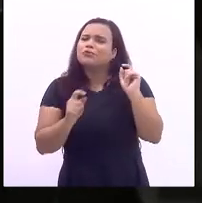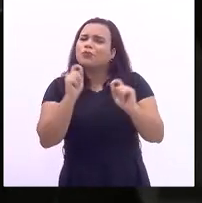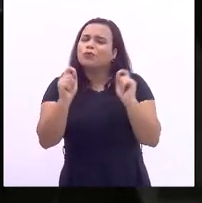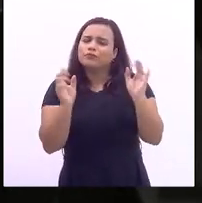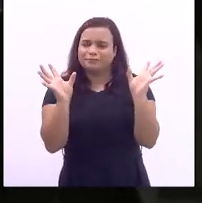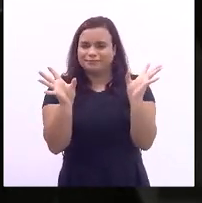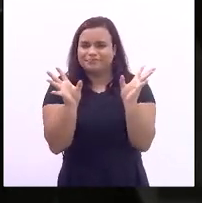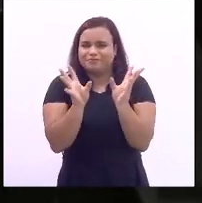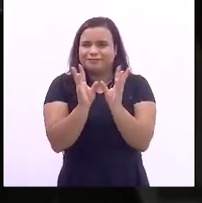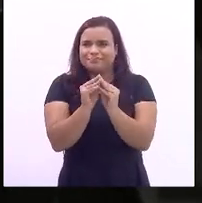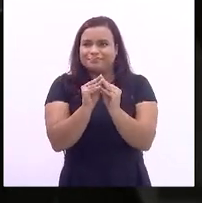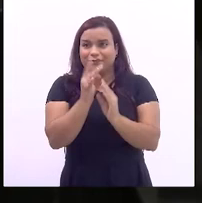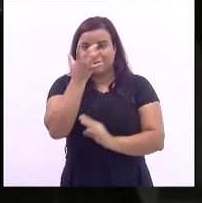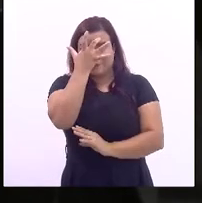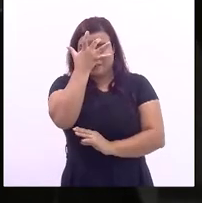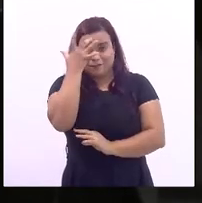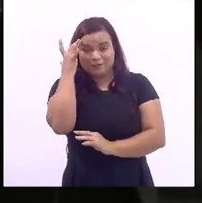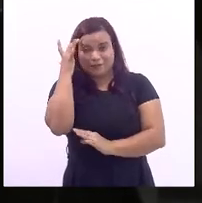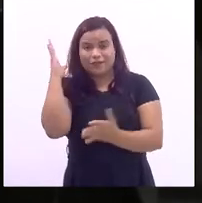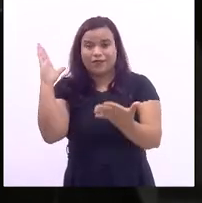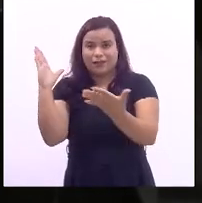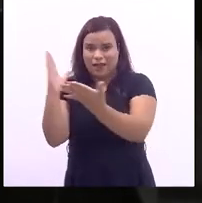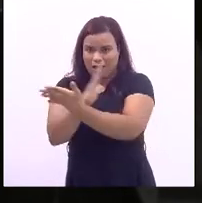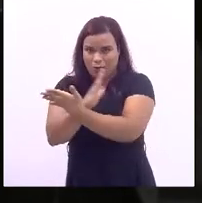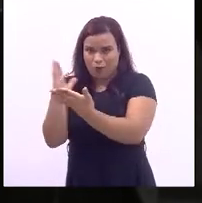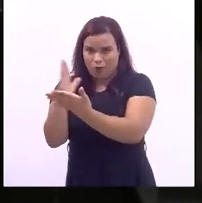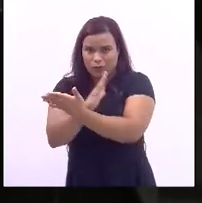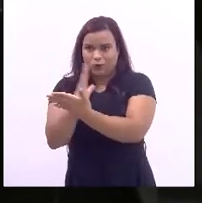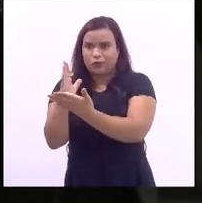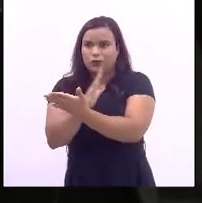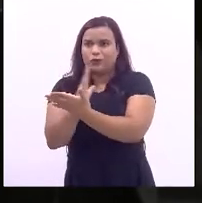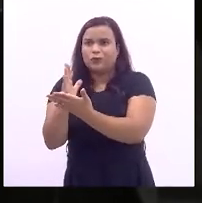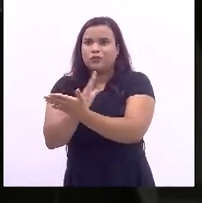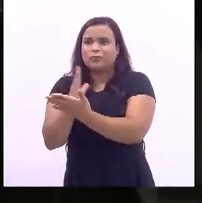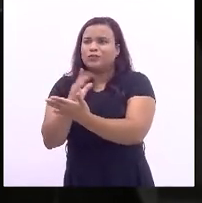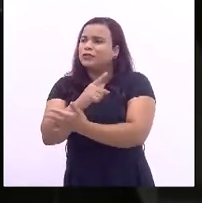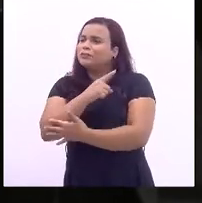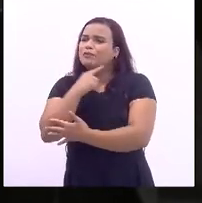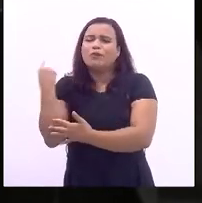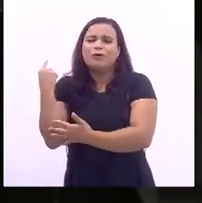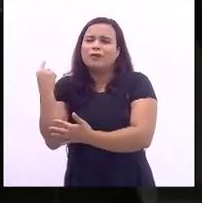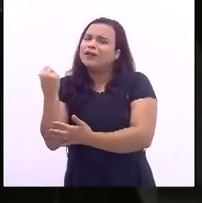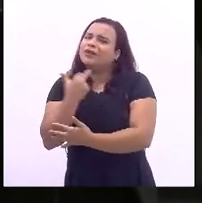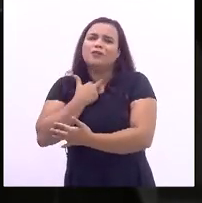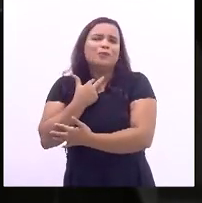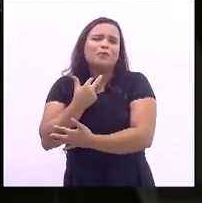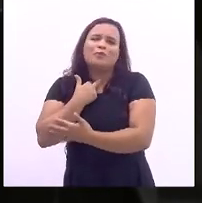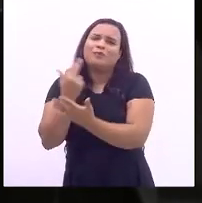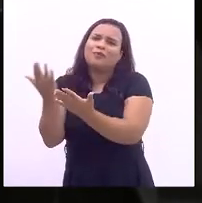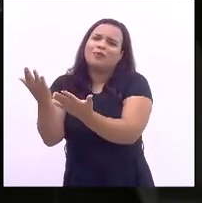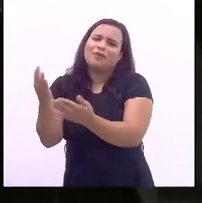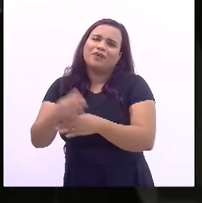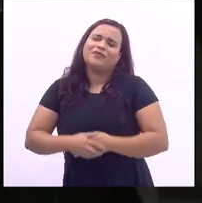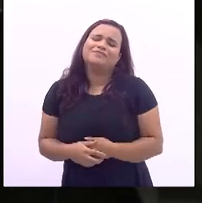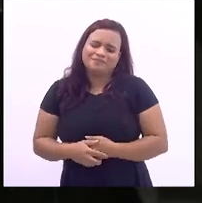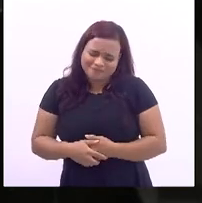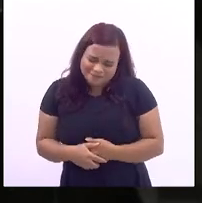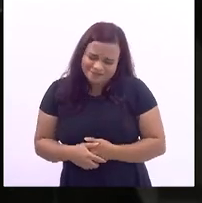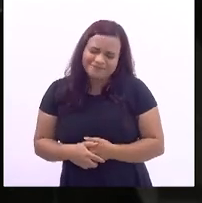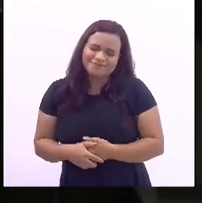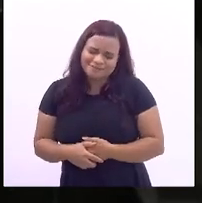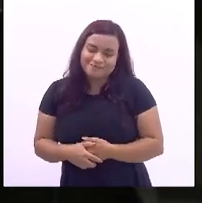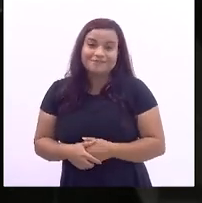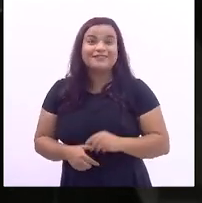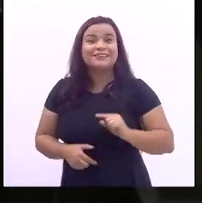assim tem pessoas o que não deviam morrer o e